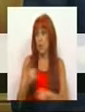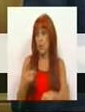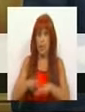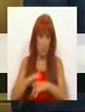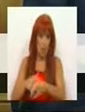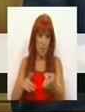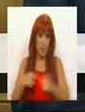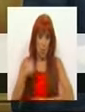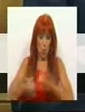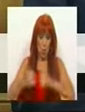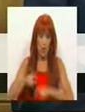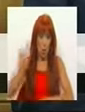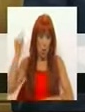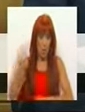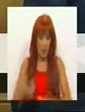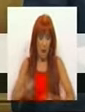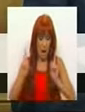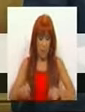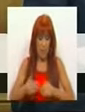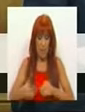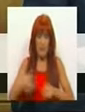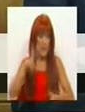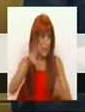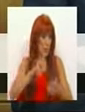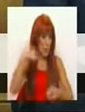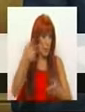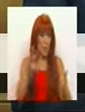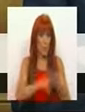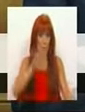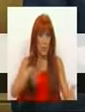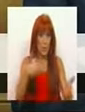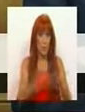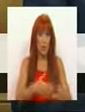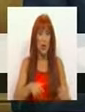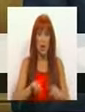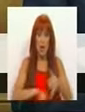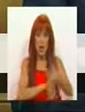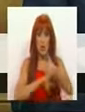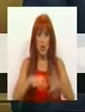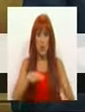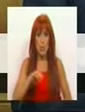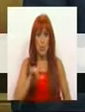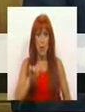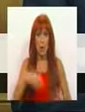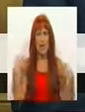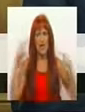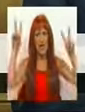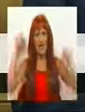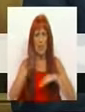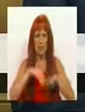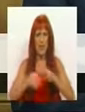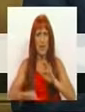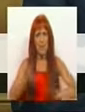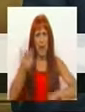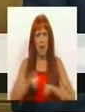pela qual o concurso só pode ser lançado uma vez aprovada a candidatura. As sociedades polis têm aqui uma maior ginástica que podem fazer,